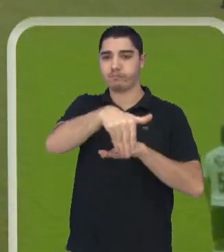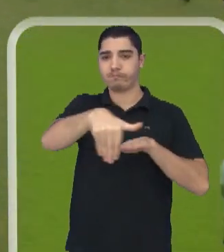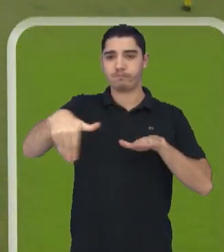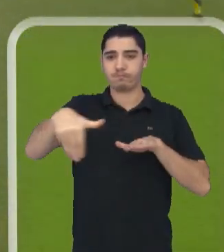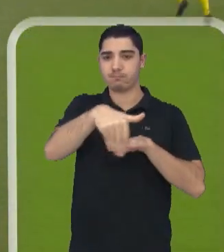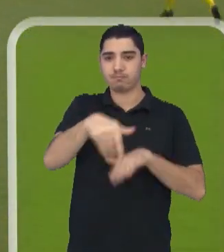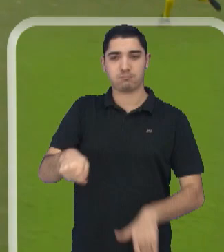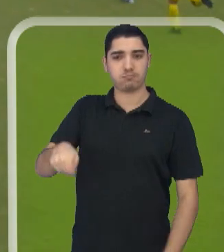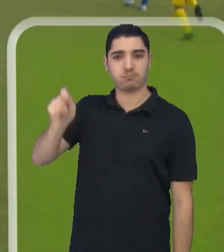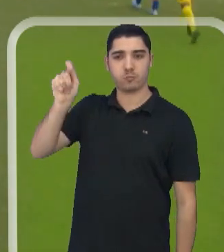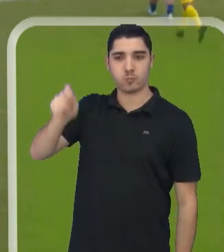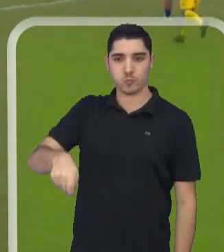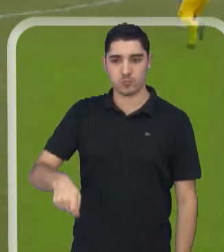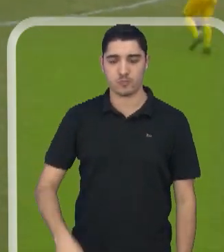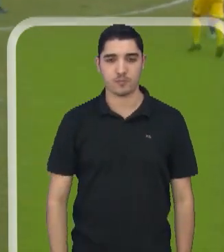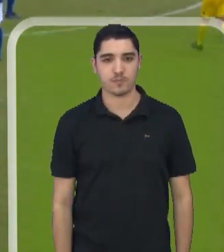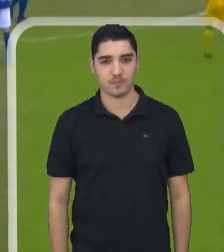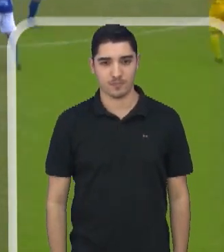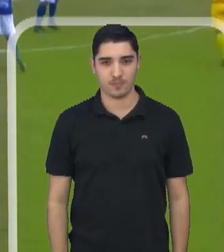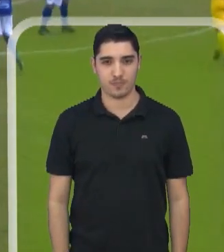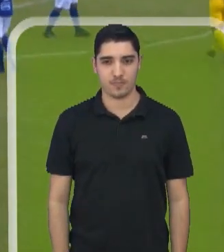o impedimento.